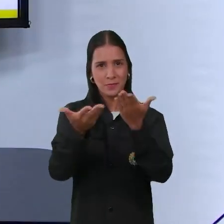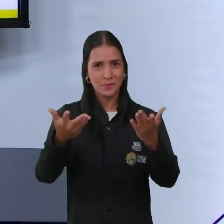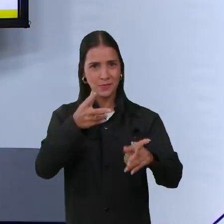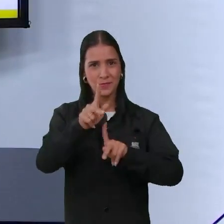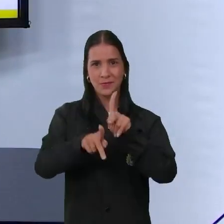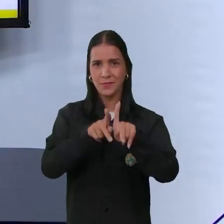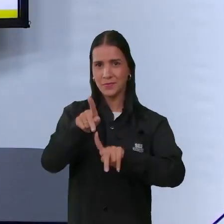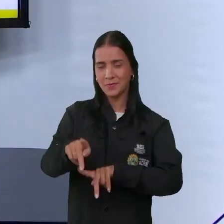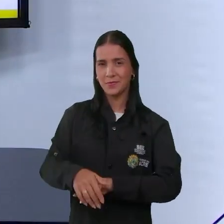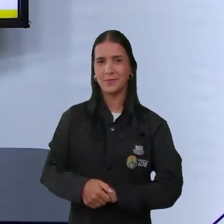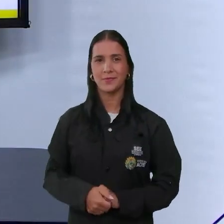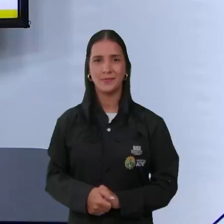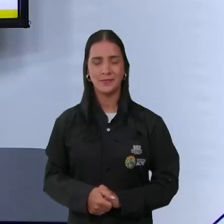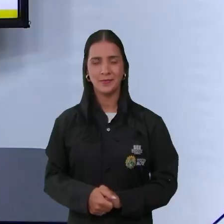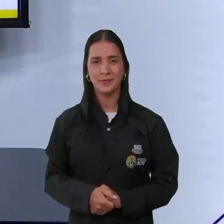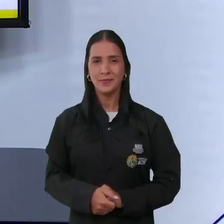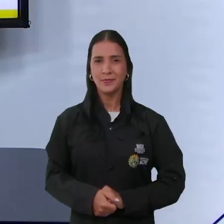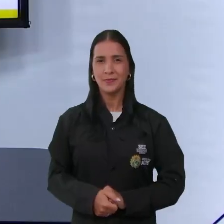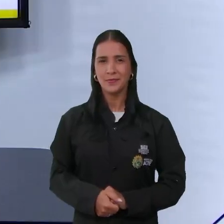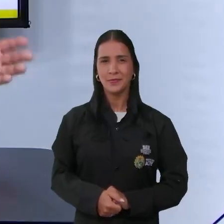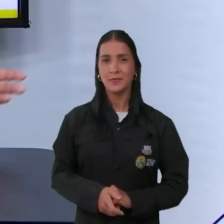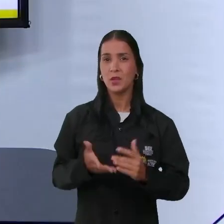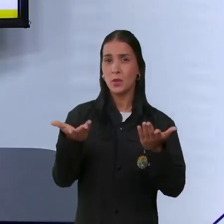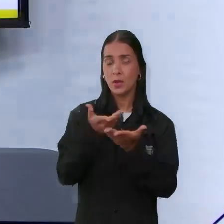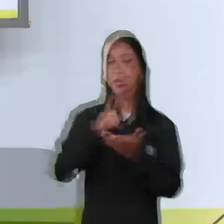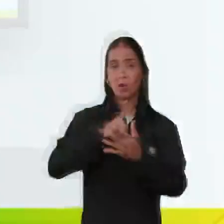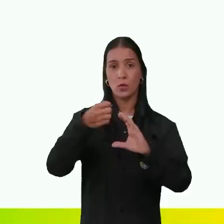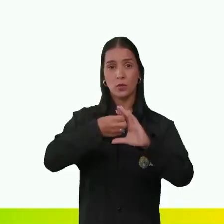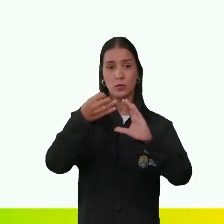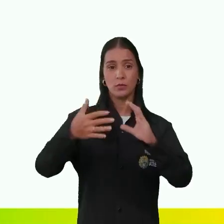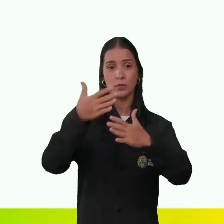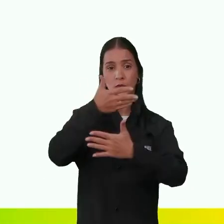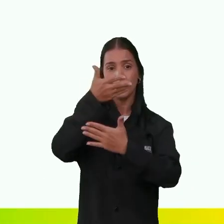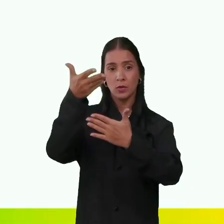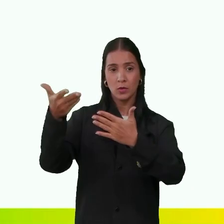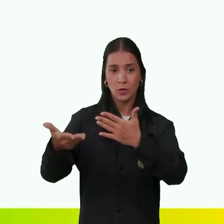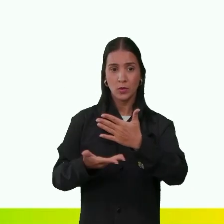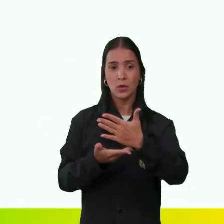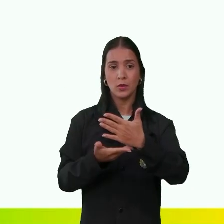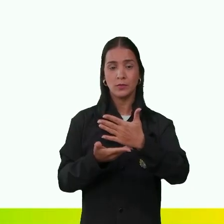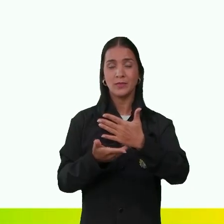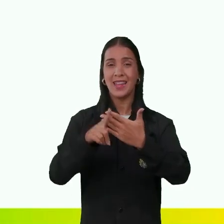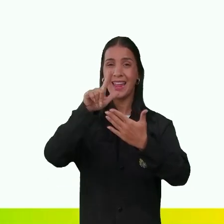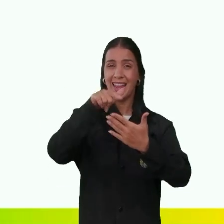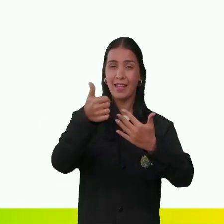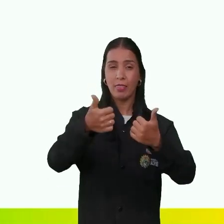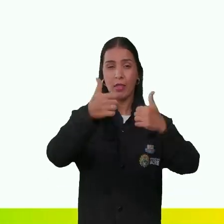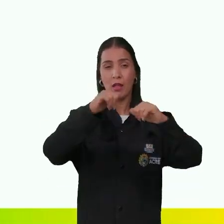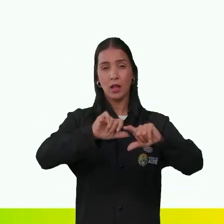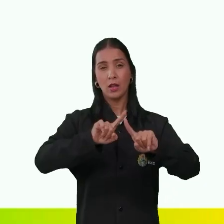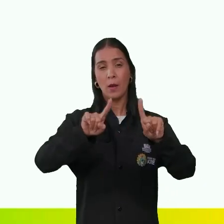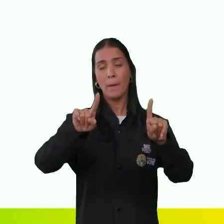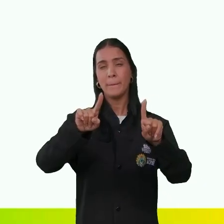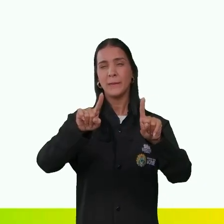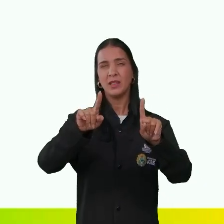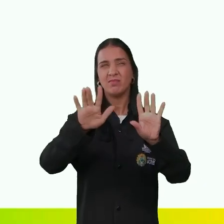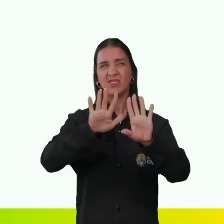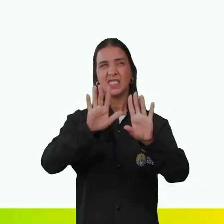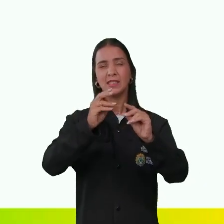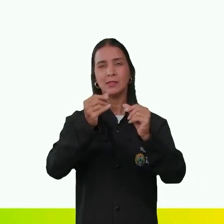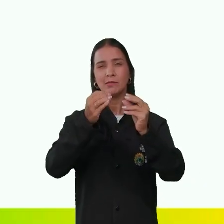população. Então, agora, nós temos alguns pontos que eu diria negativos, né? Mas são, na verdade, pontos que a gente